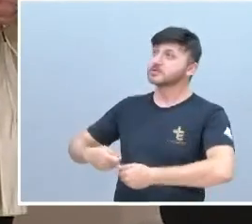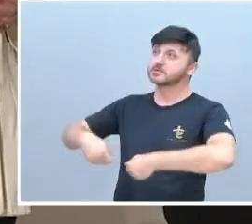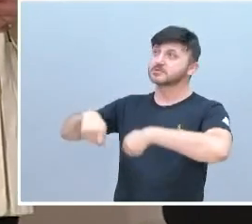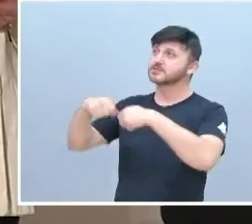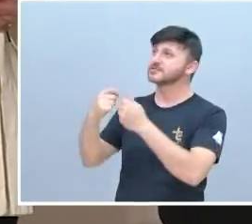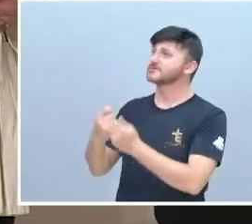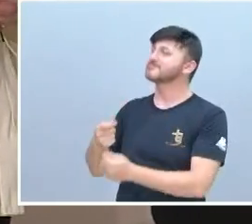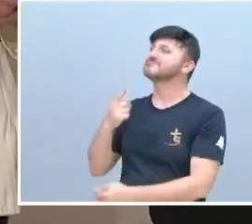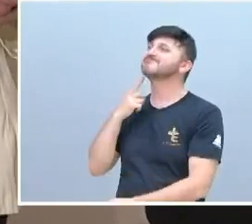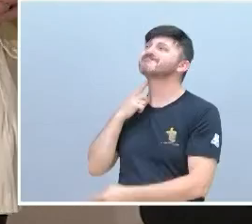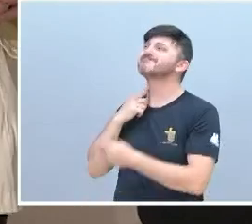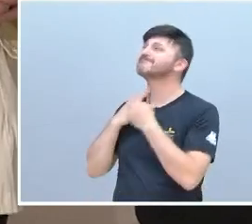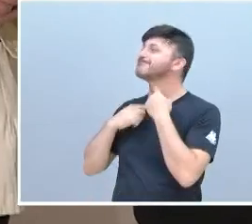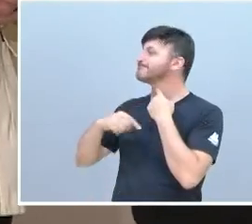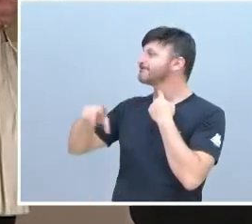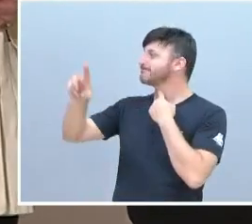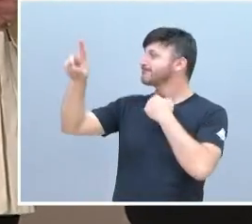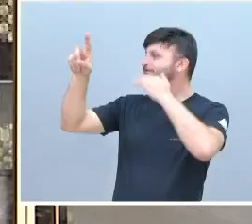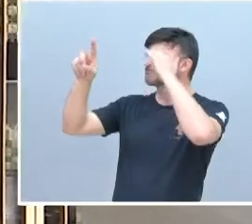sedenta está.